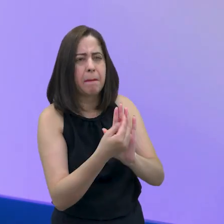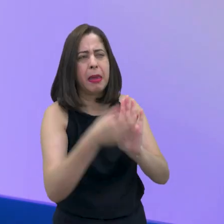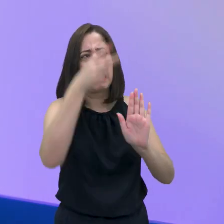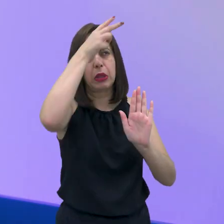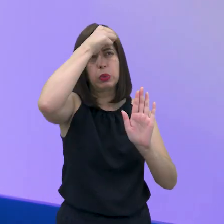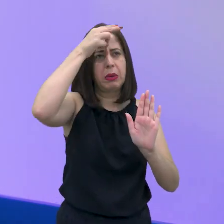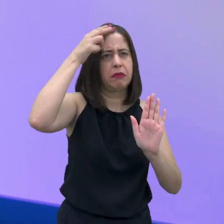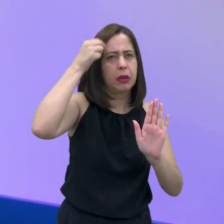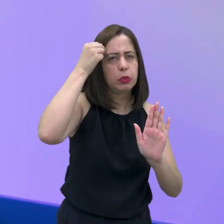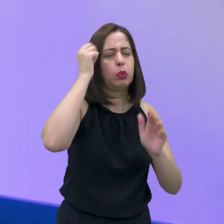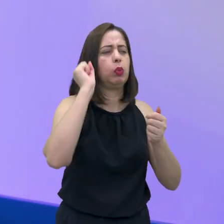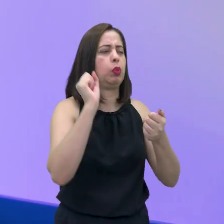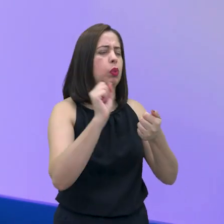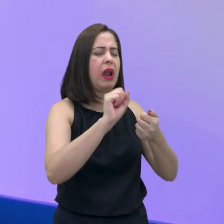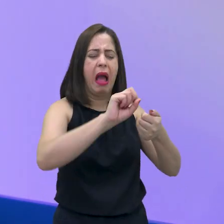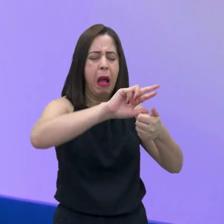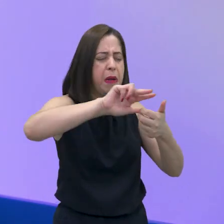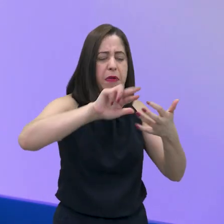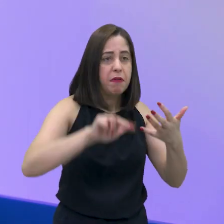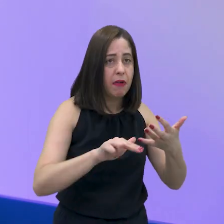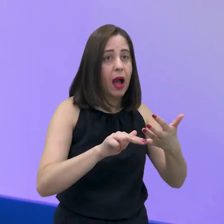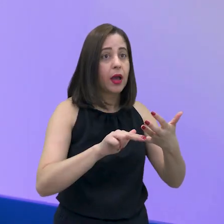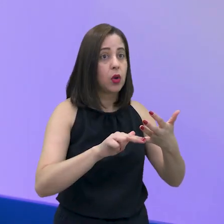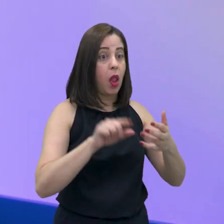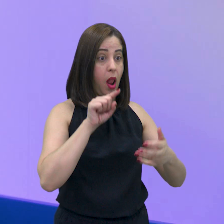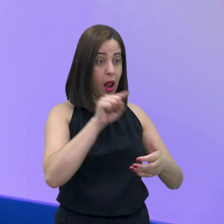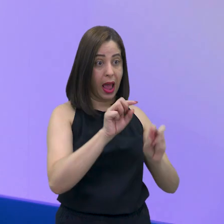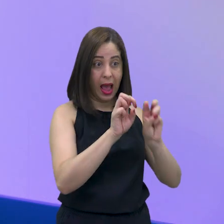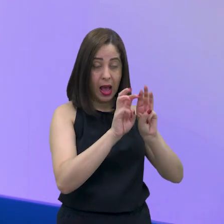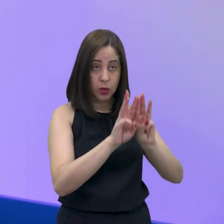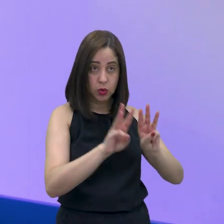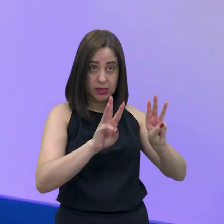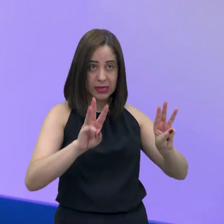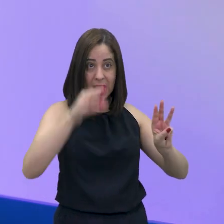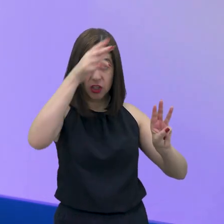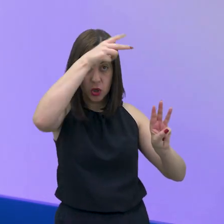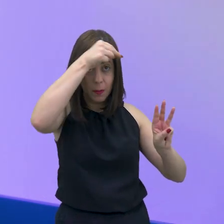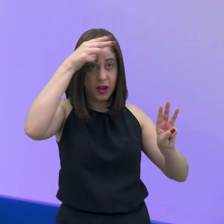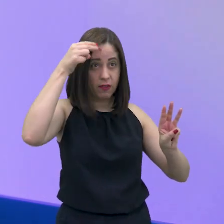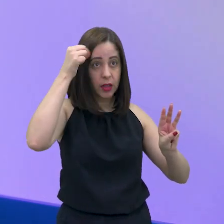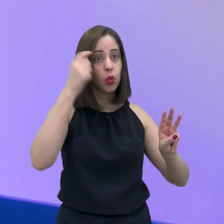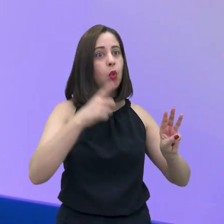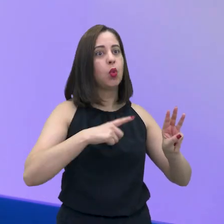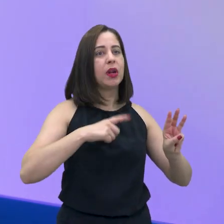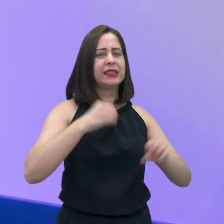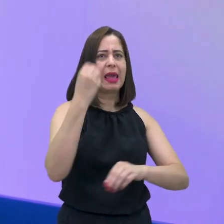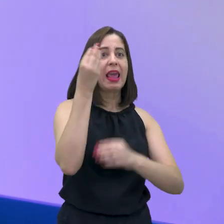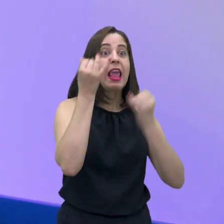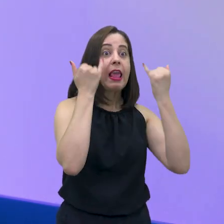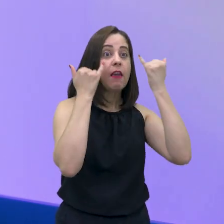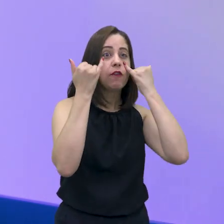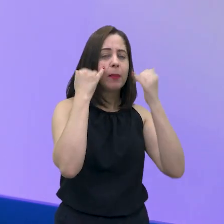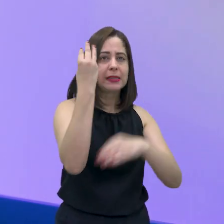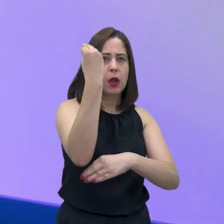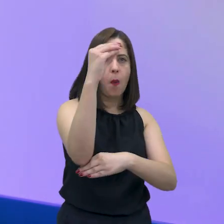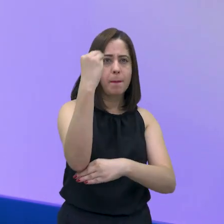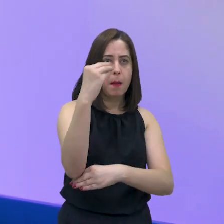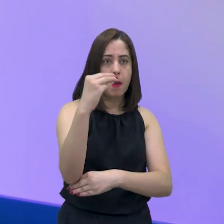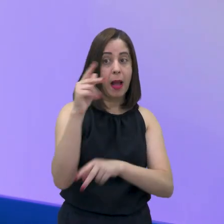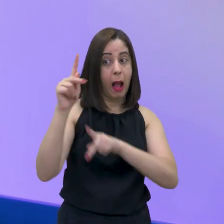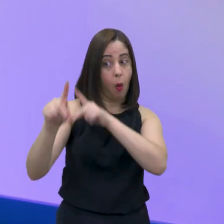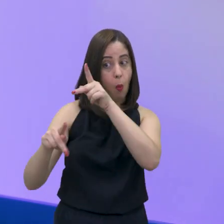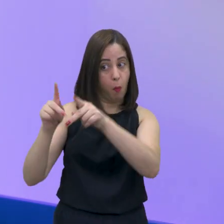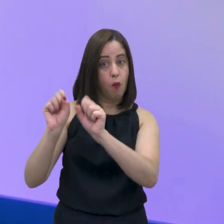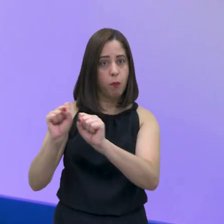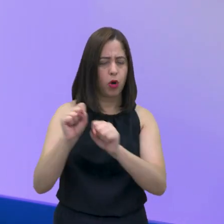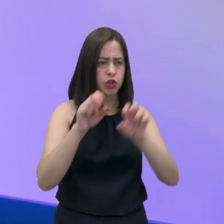despesa, contratos que são realizados. Então, o Portal da Transparência é um excelente meio de informação à disposição